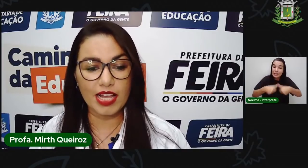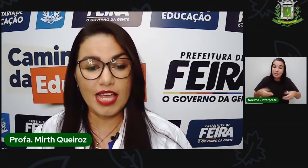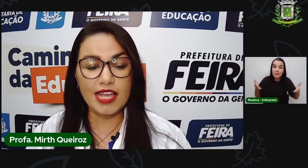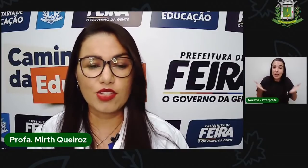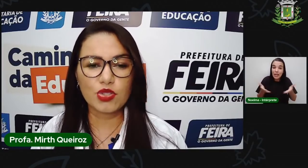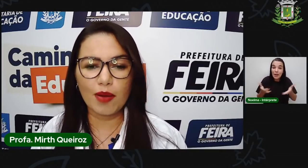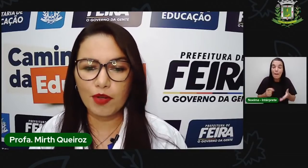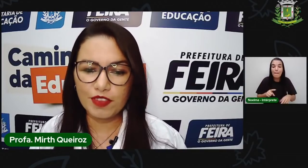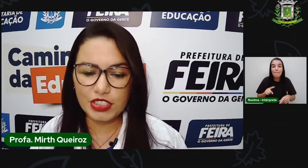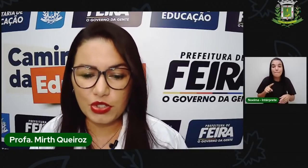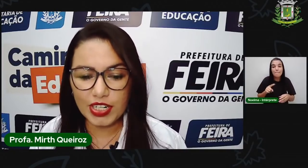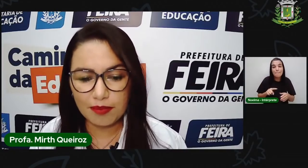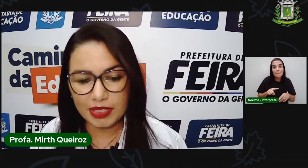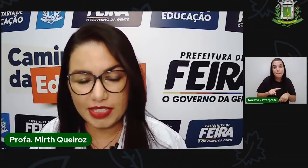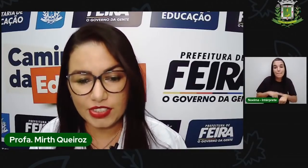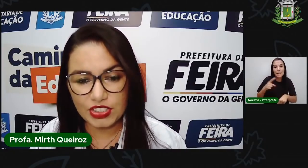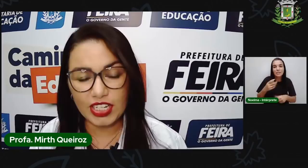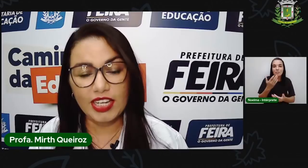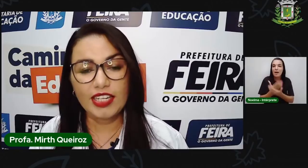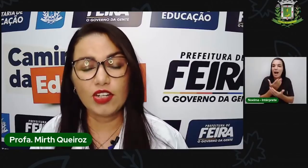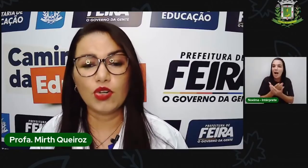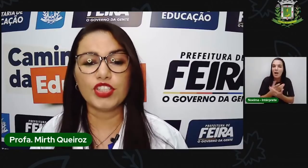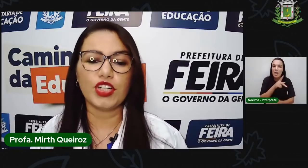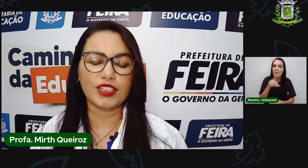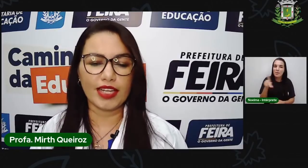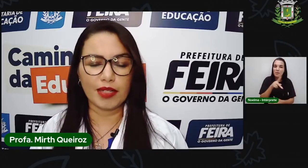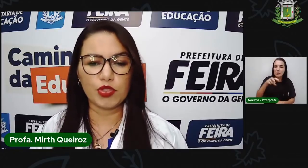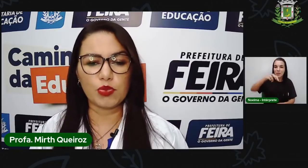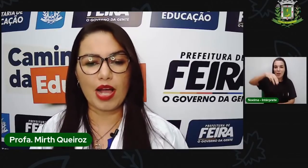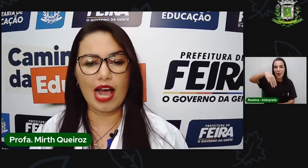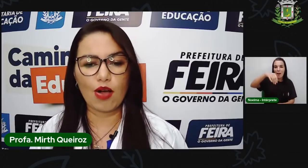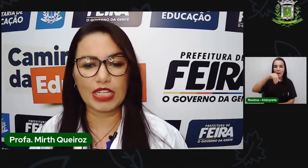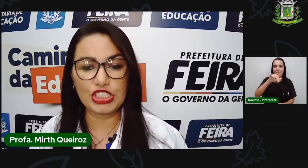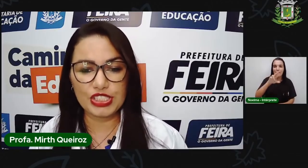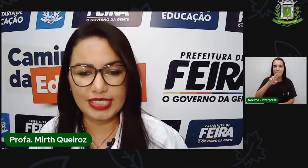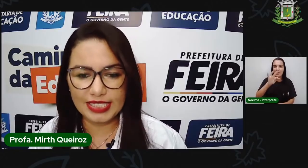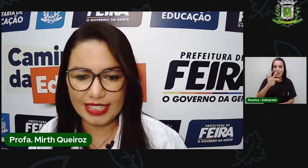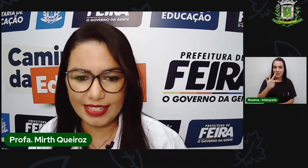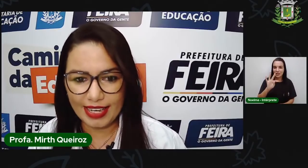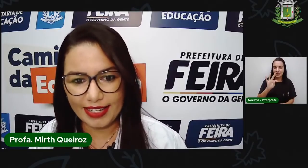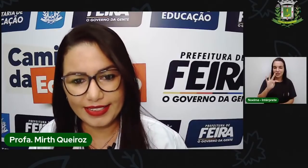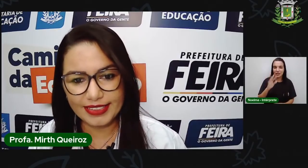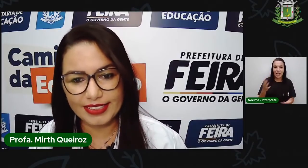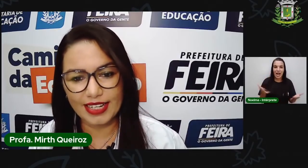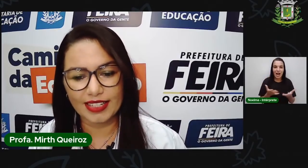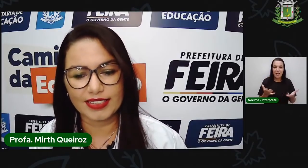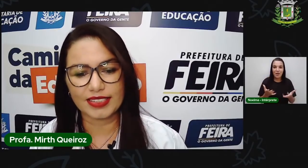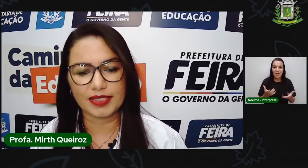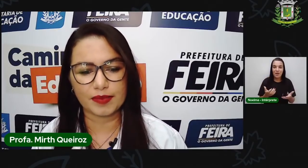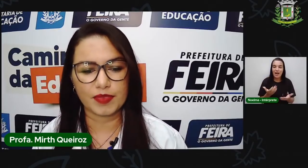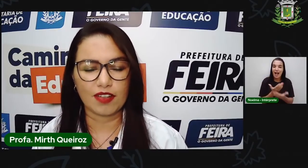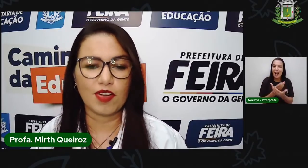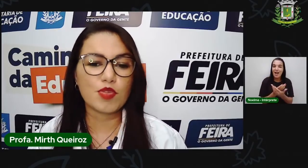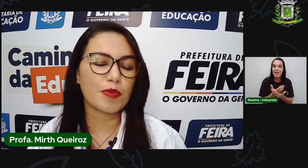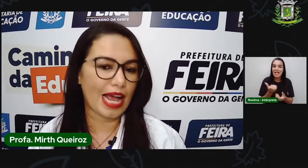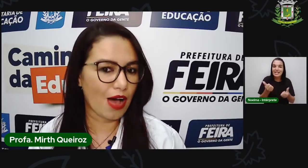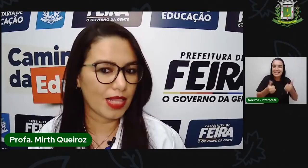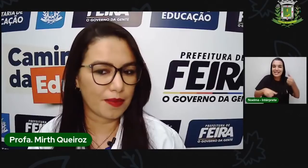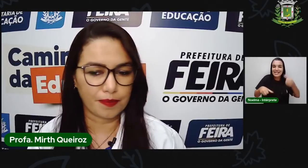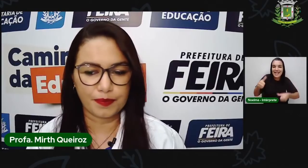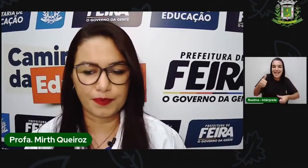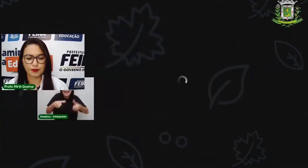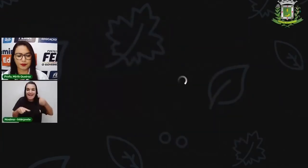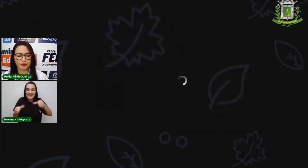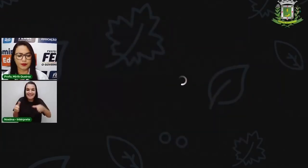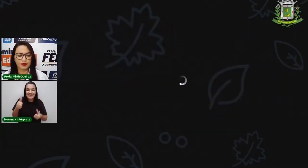aula. Eu sou a professora Mirce e hoje nós teremos uma aula de ciências. Vamos para a